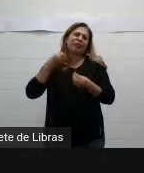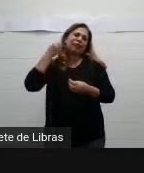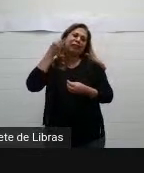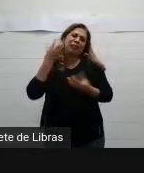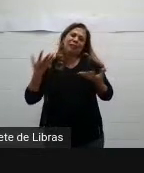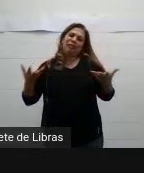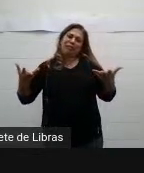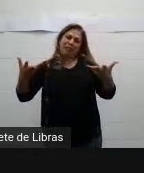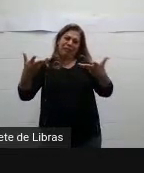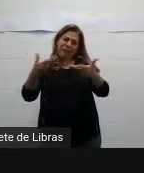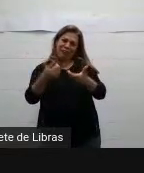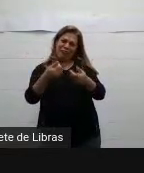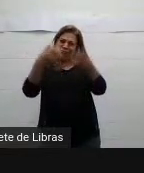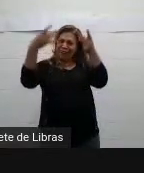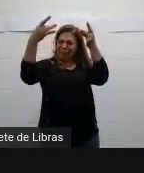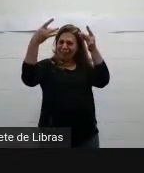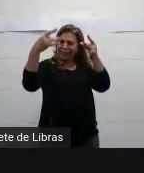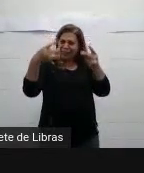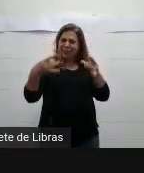experiência